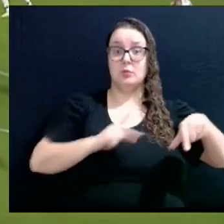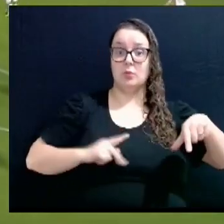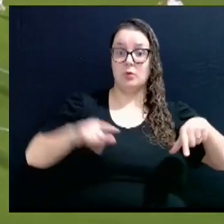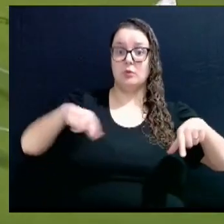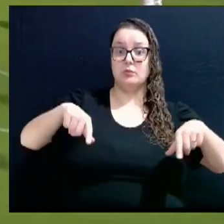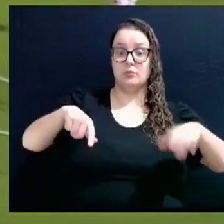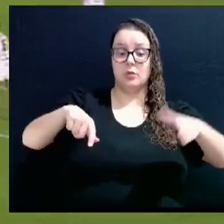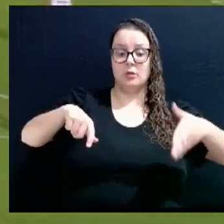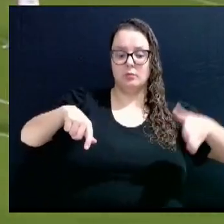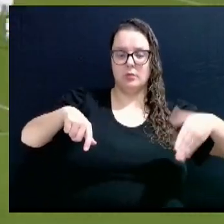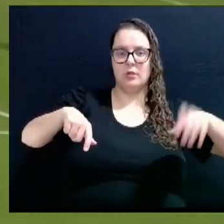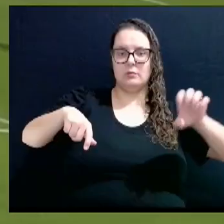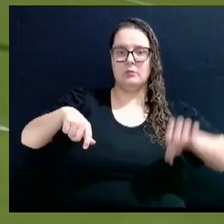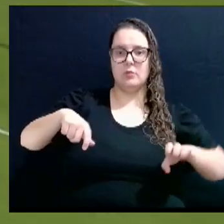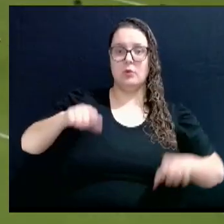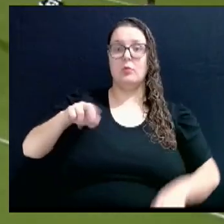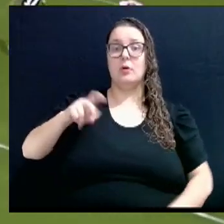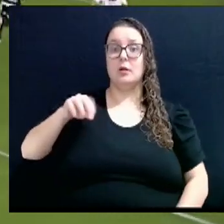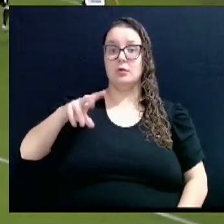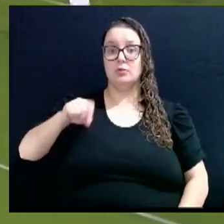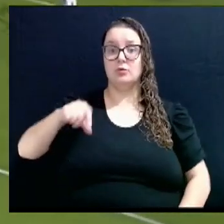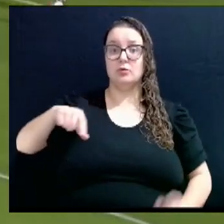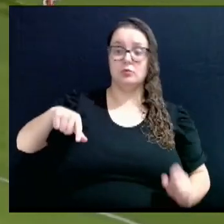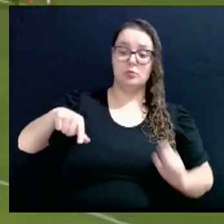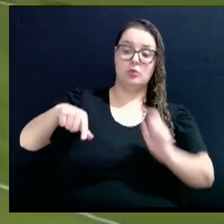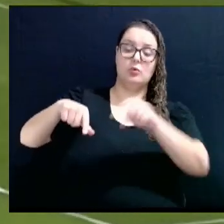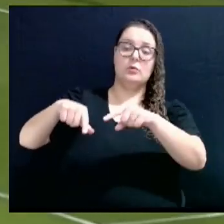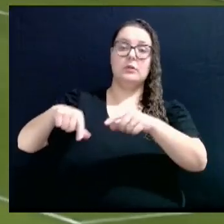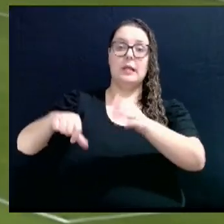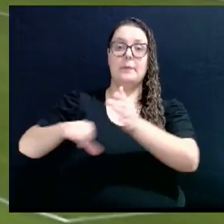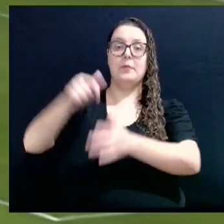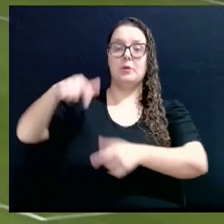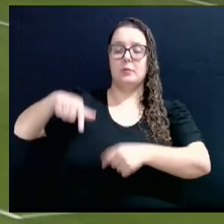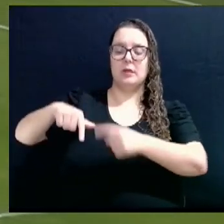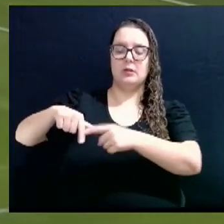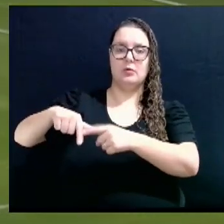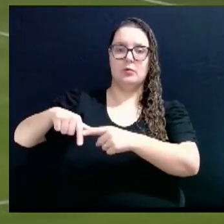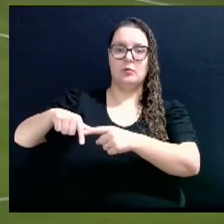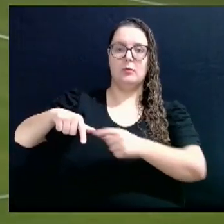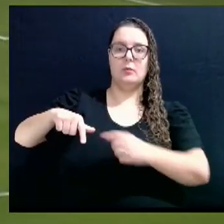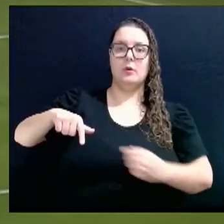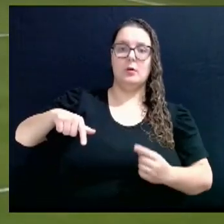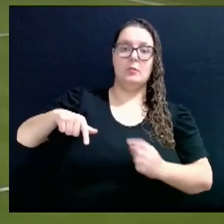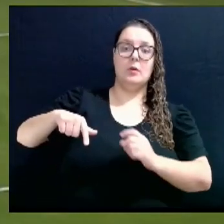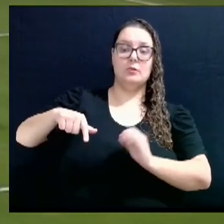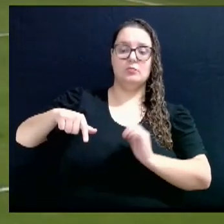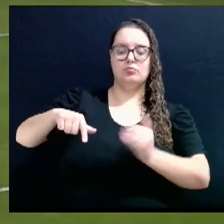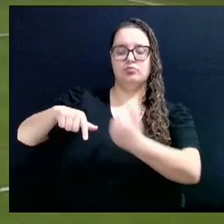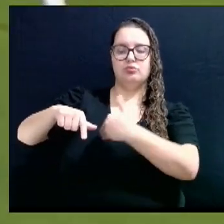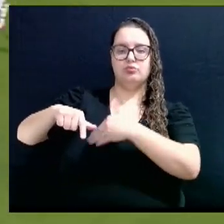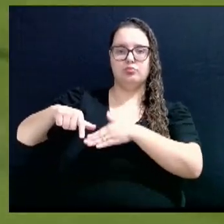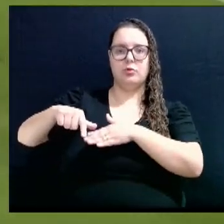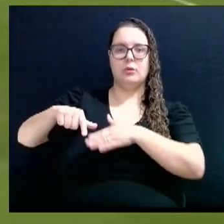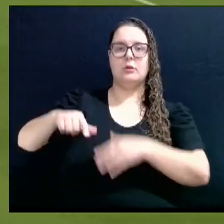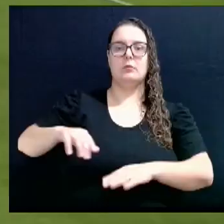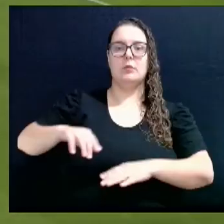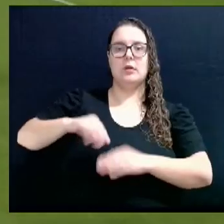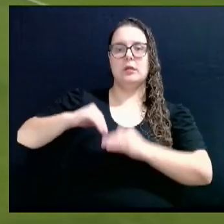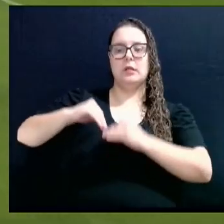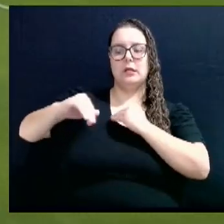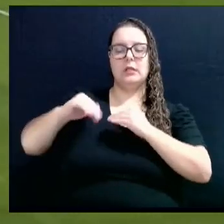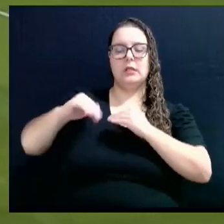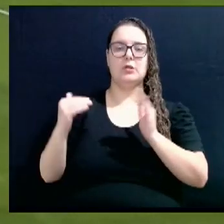com Arthur, que cruzou na primeira trave, mas o desvio de Serginho foi direto para a linha de fundo.